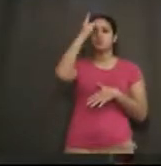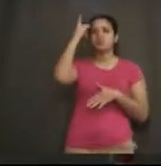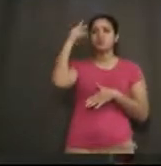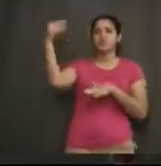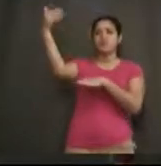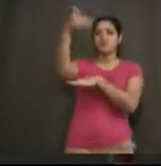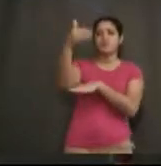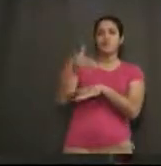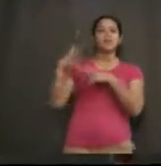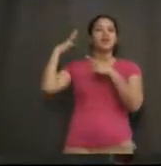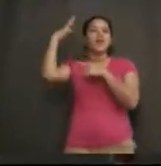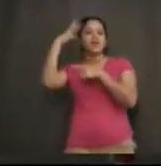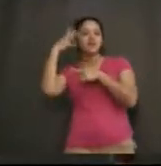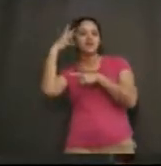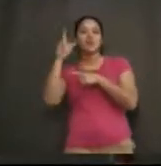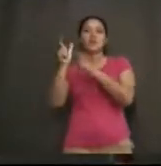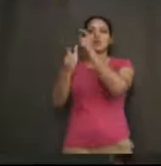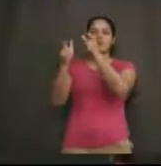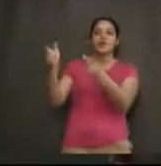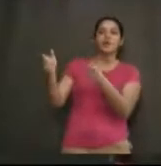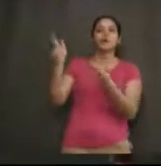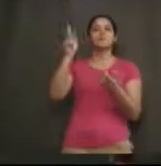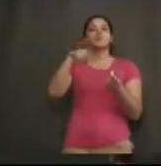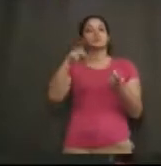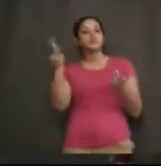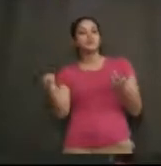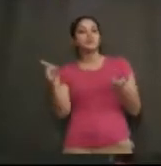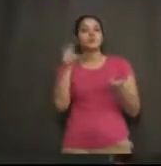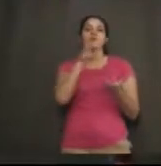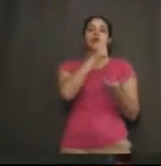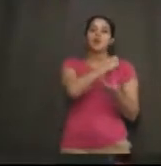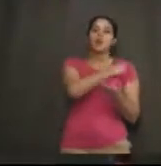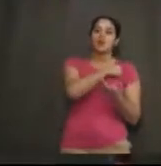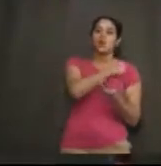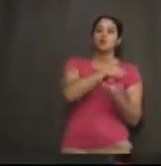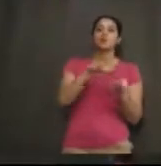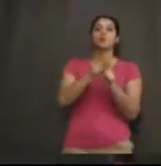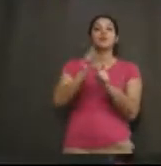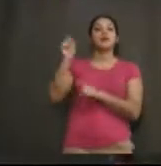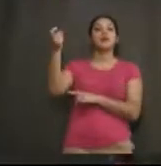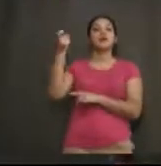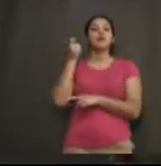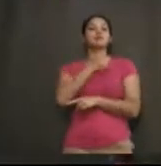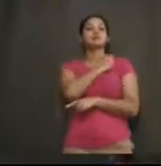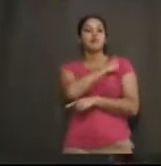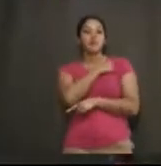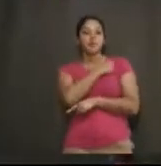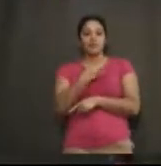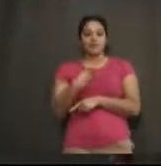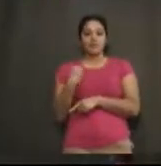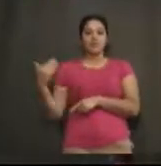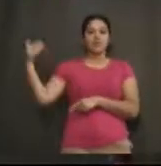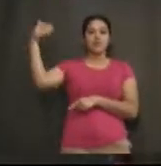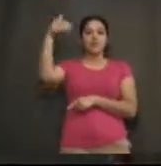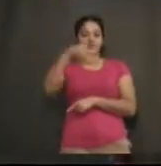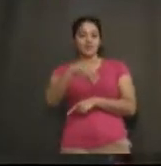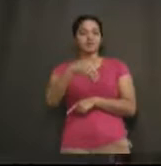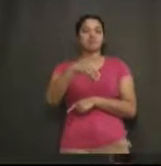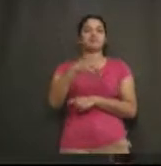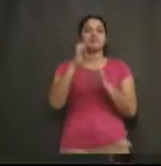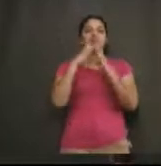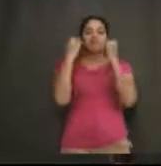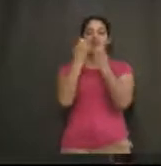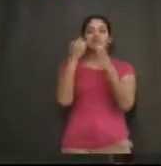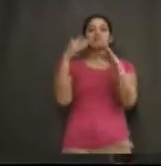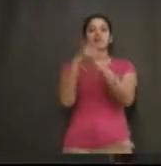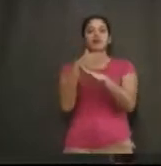palestrantes, professores, alunos, ex-alunos que vieram a prestigiar este evento,